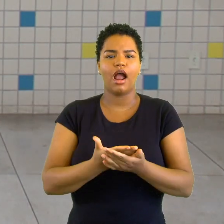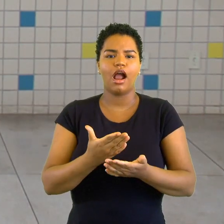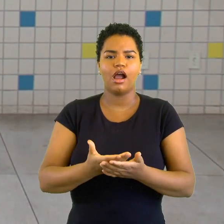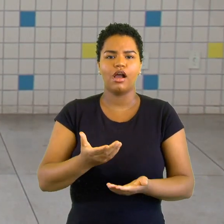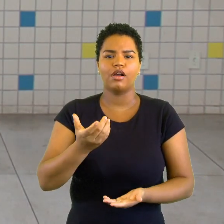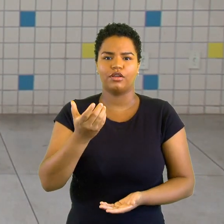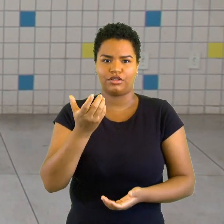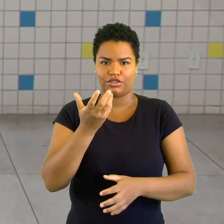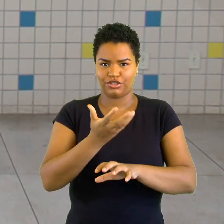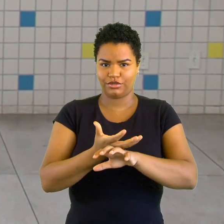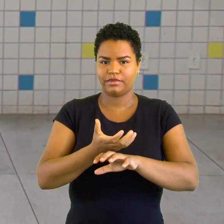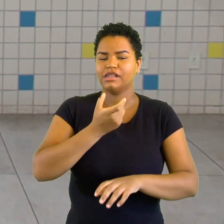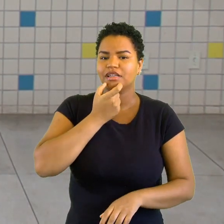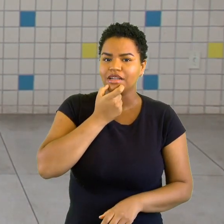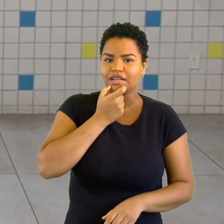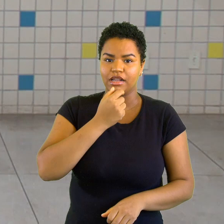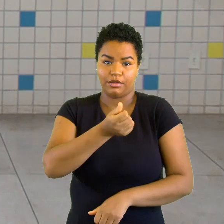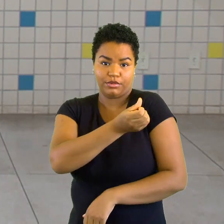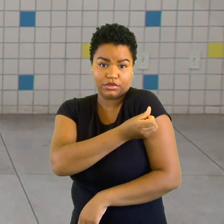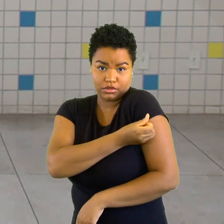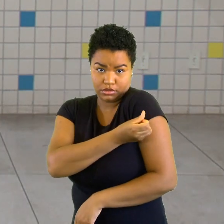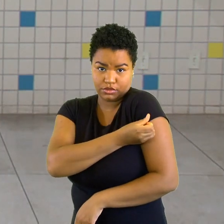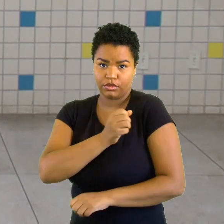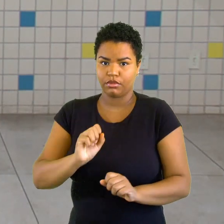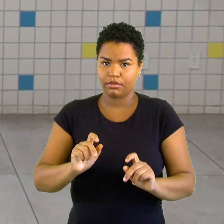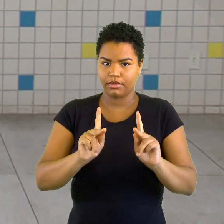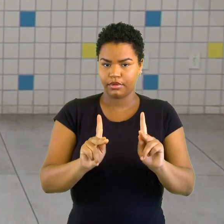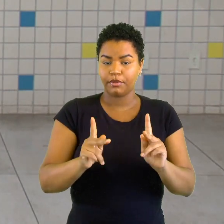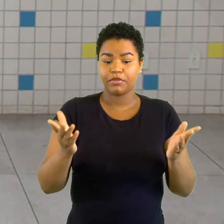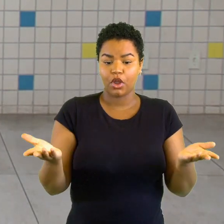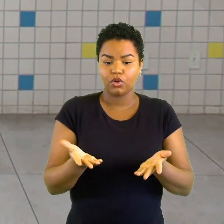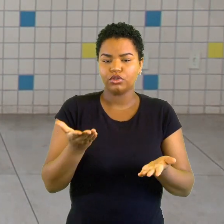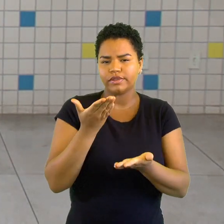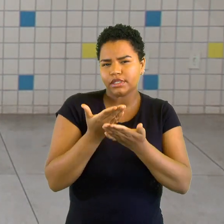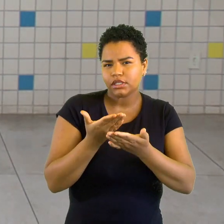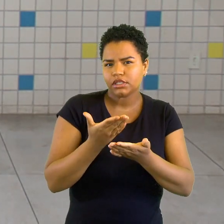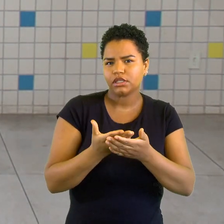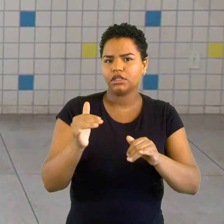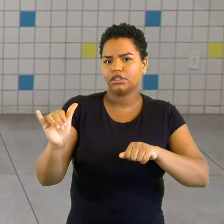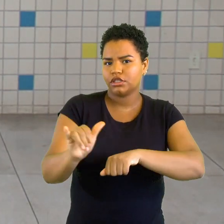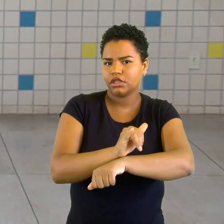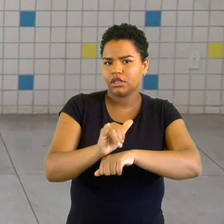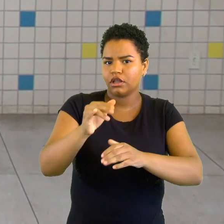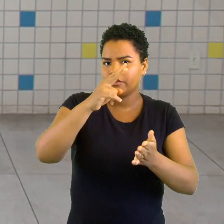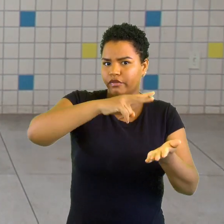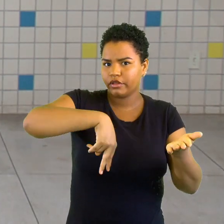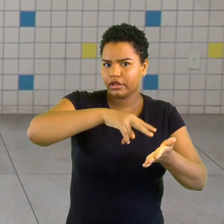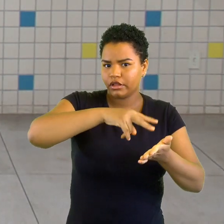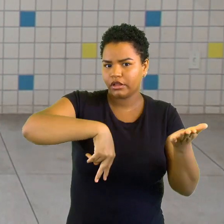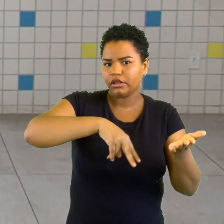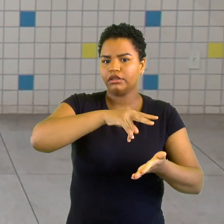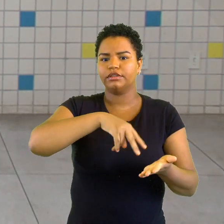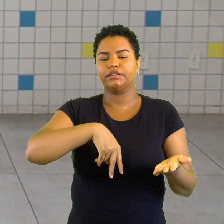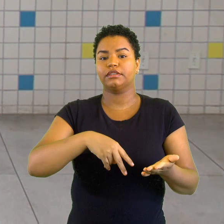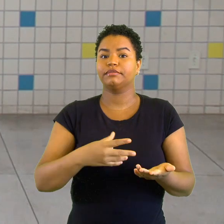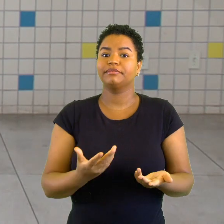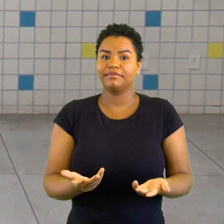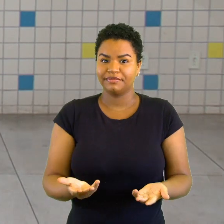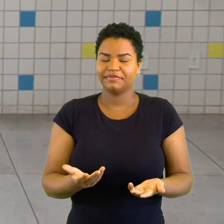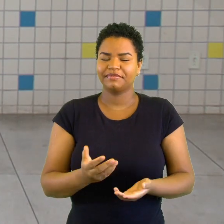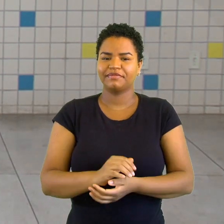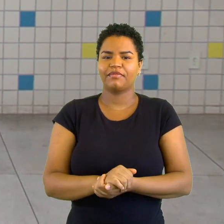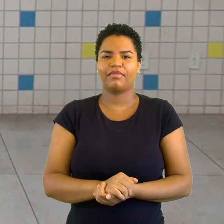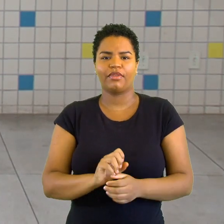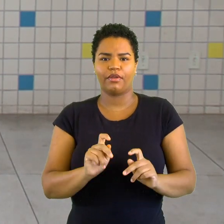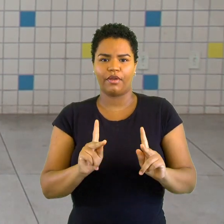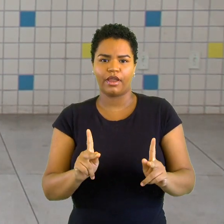para o 6º ano, ok? Hoje nós iremos trabalhar as estratégias de leitura, Reading Strategies, ok? Nós